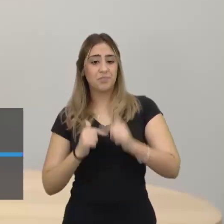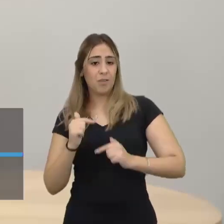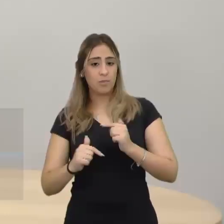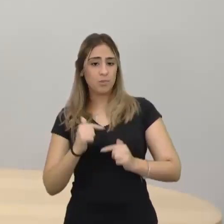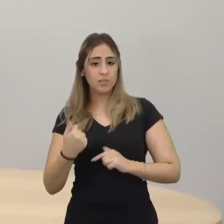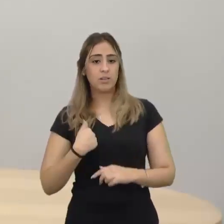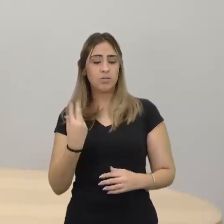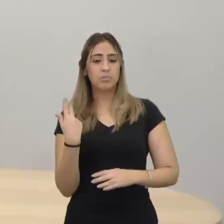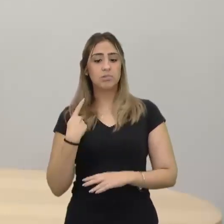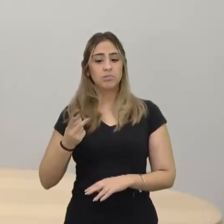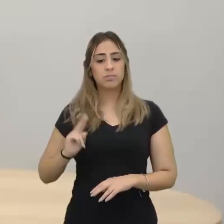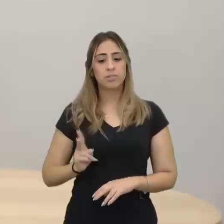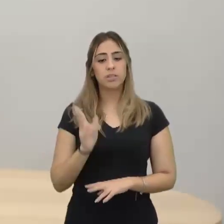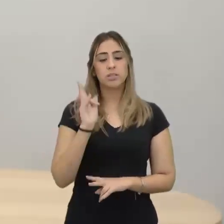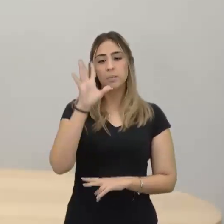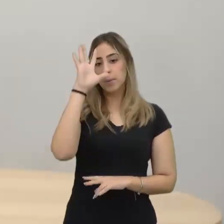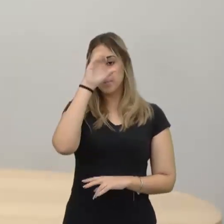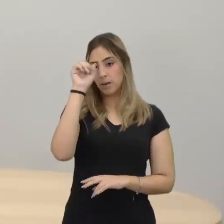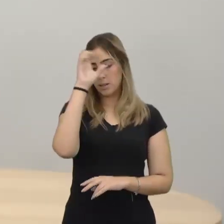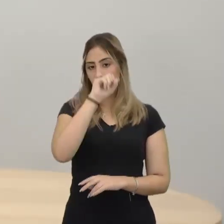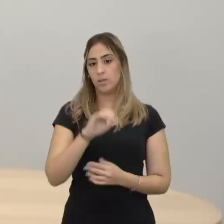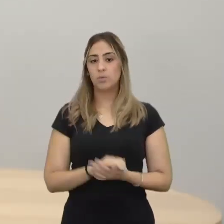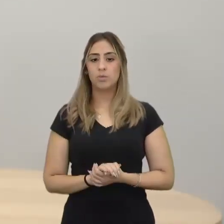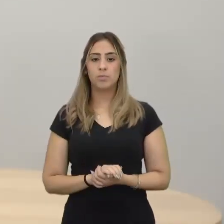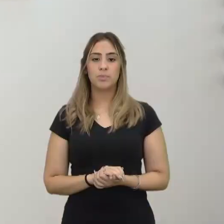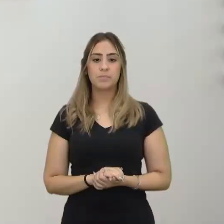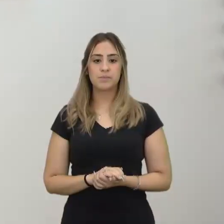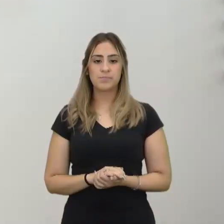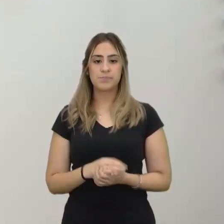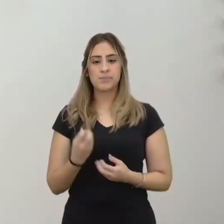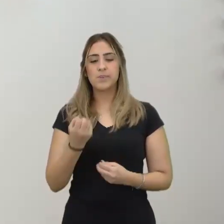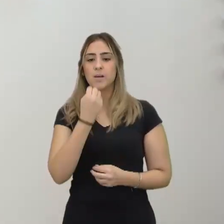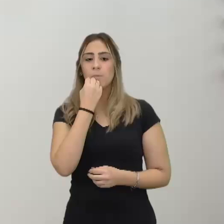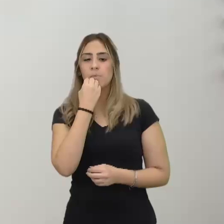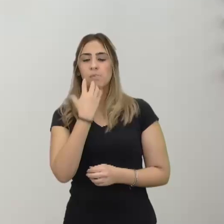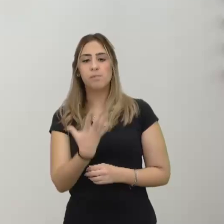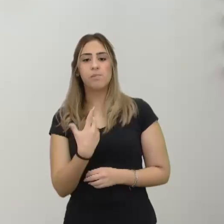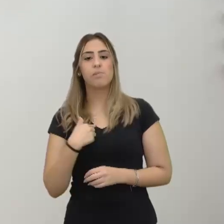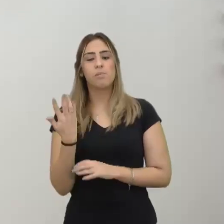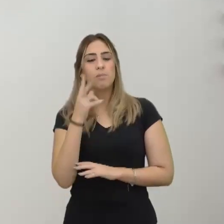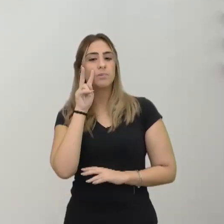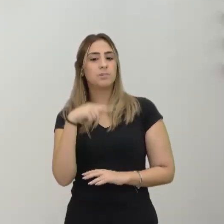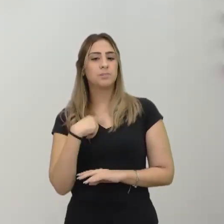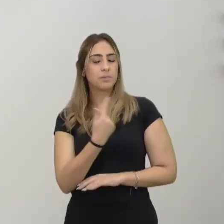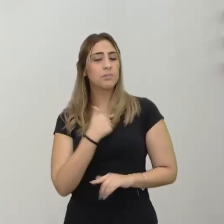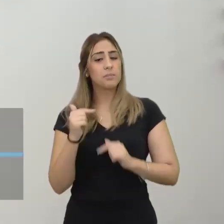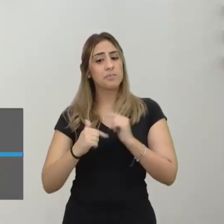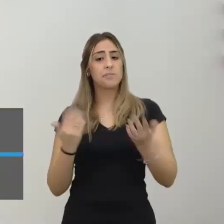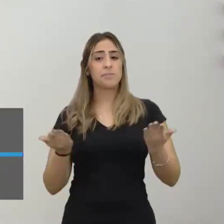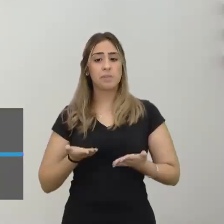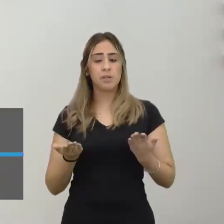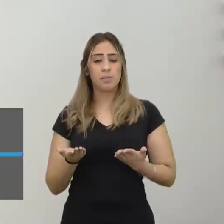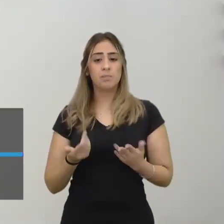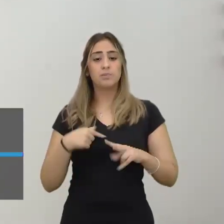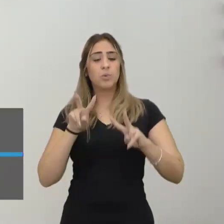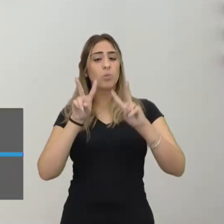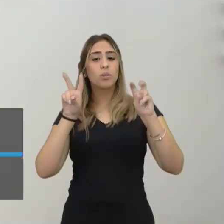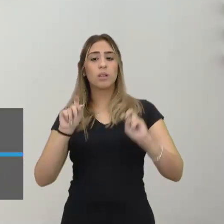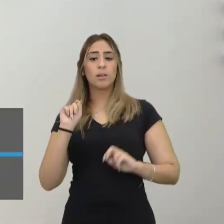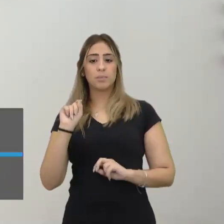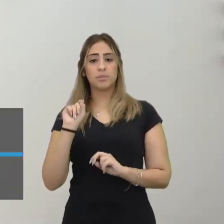de sempre aprendente. Muito bem. E olha, gente, a gente vai trabalhar hoje com um